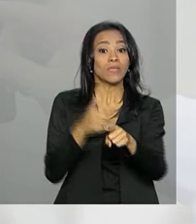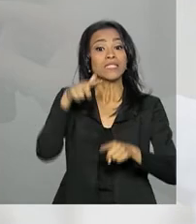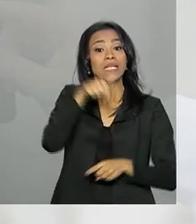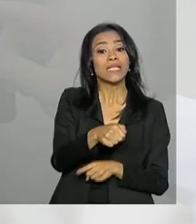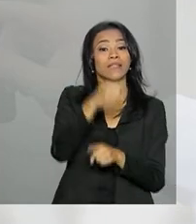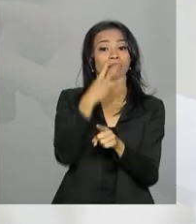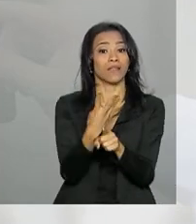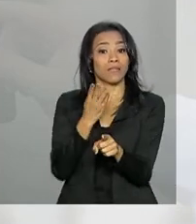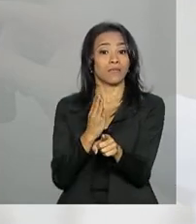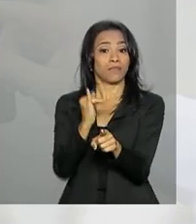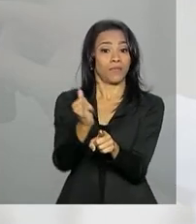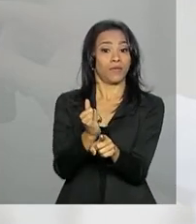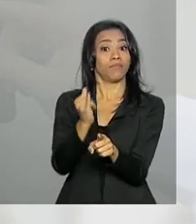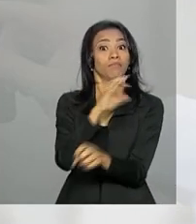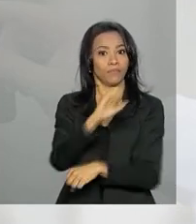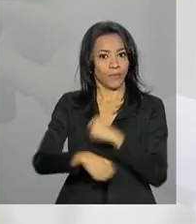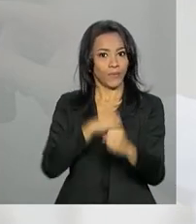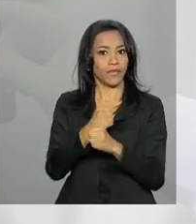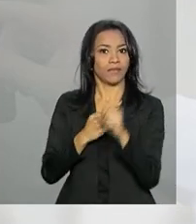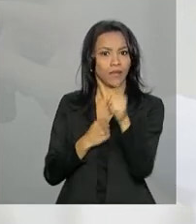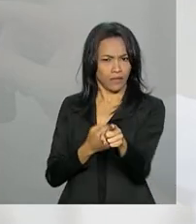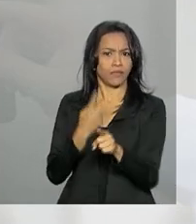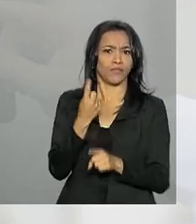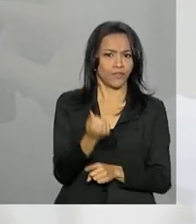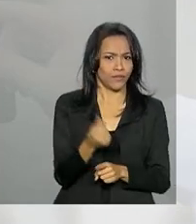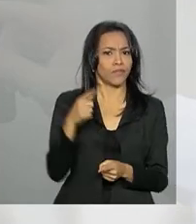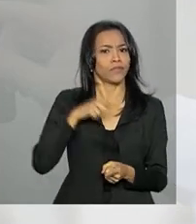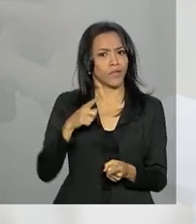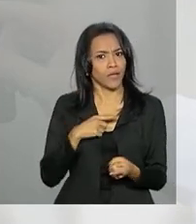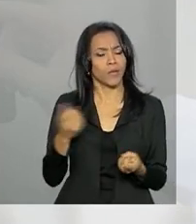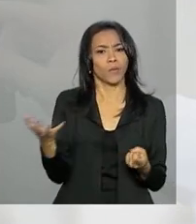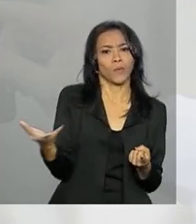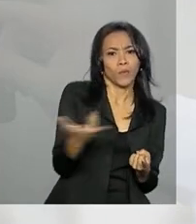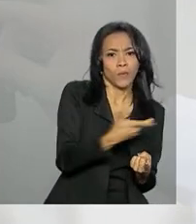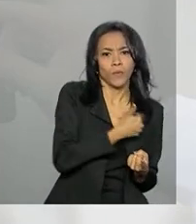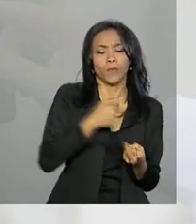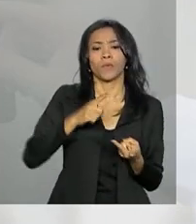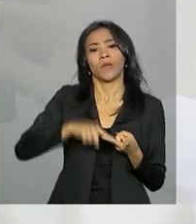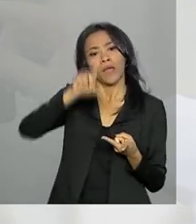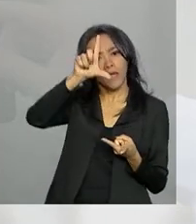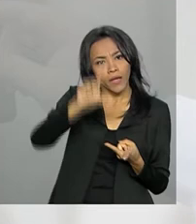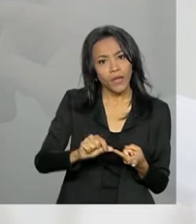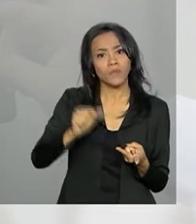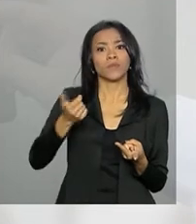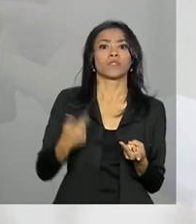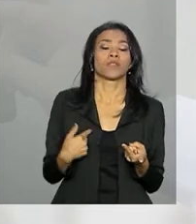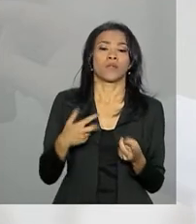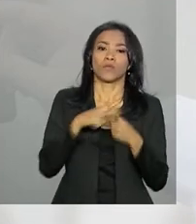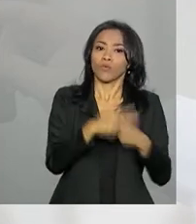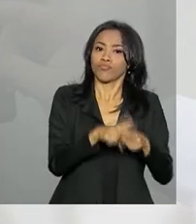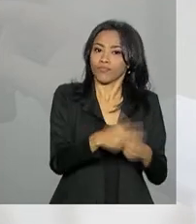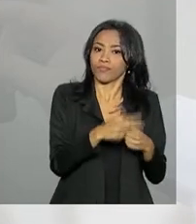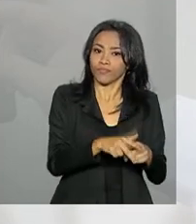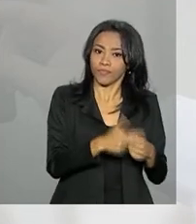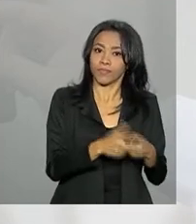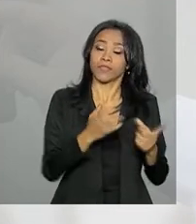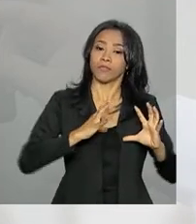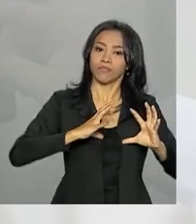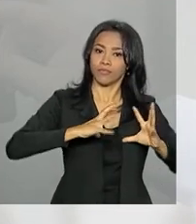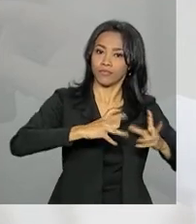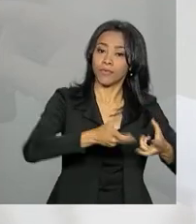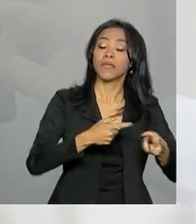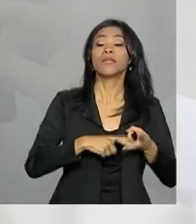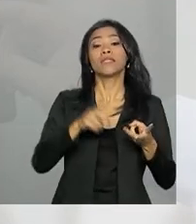reais por ano essa economia envolve ganhos de eficiência redução nos custos de manutenção de máquinas e menos